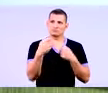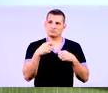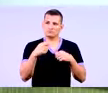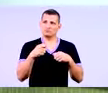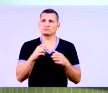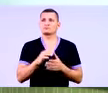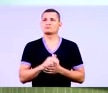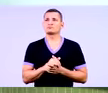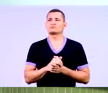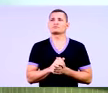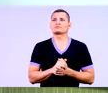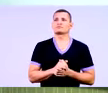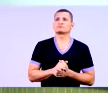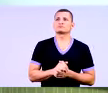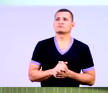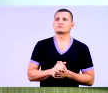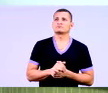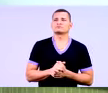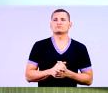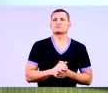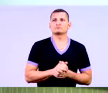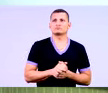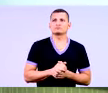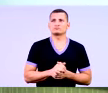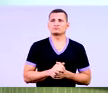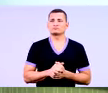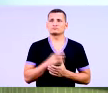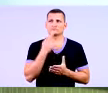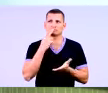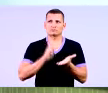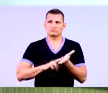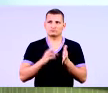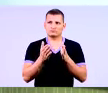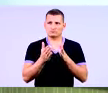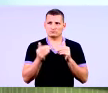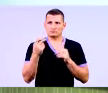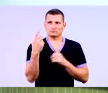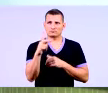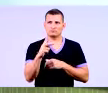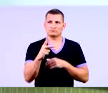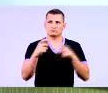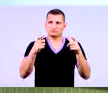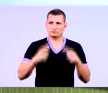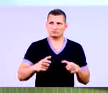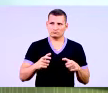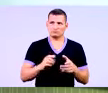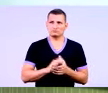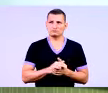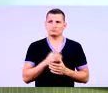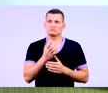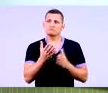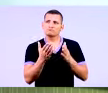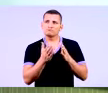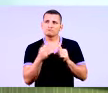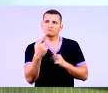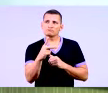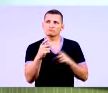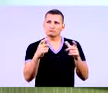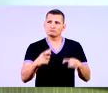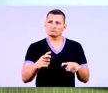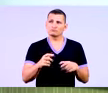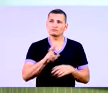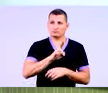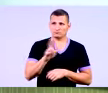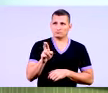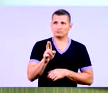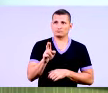quando é o correio pede o seu endereço ele fazia me deu seu endereço olha o nome genérico que eu